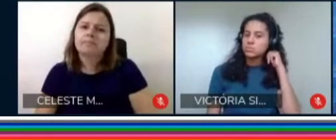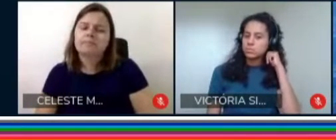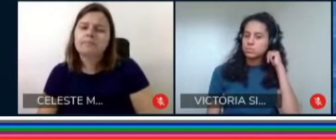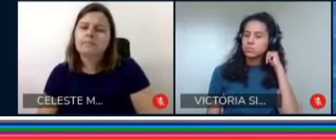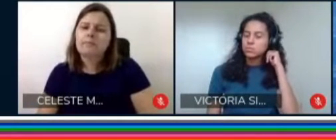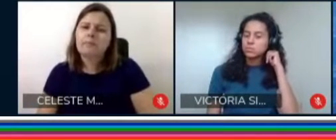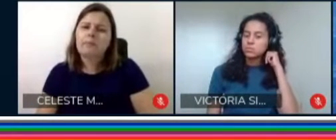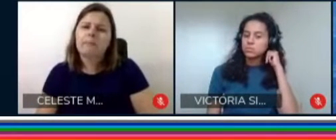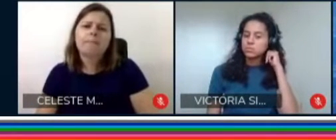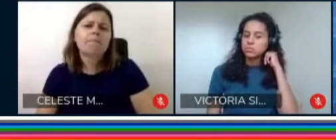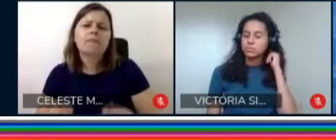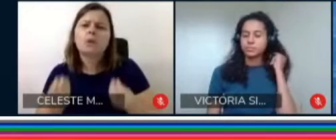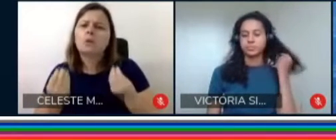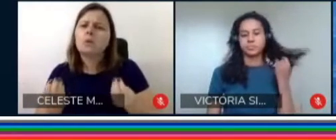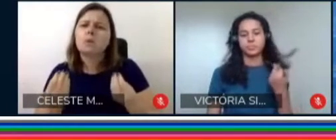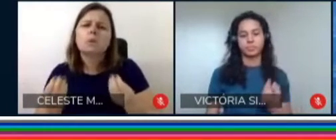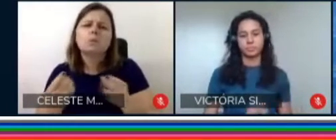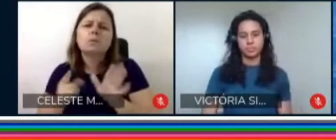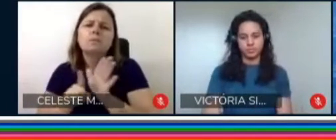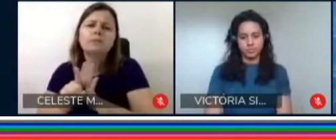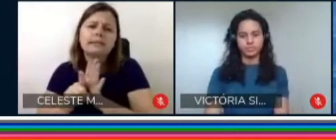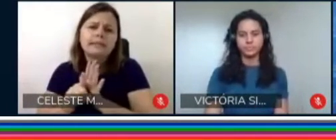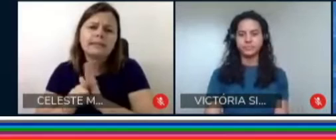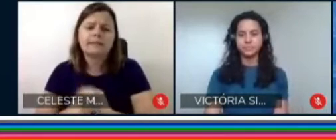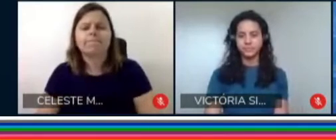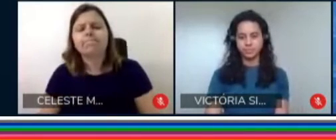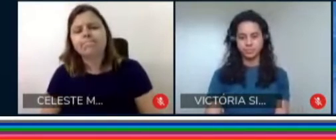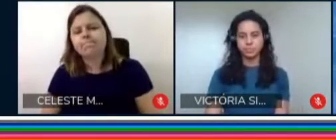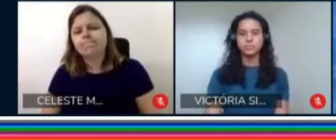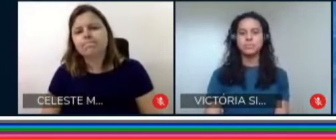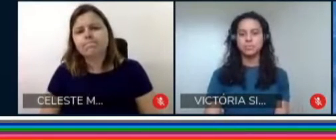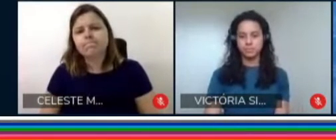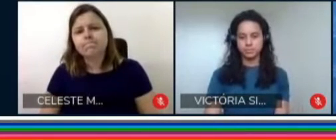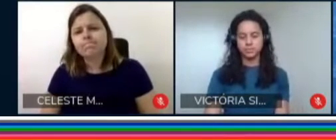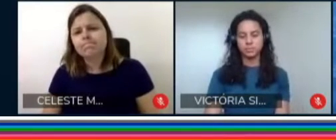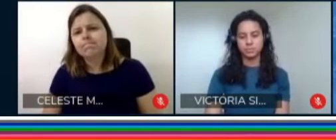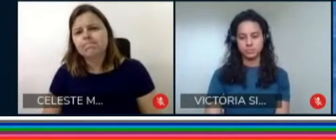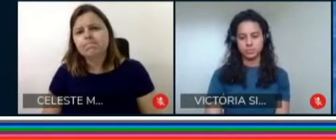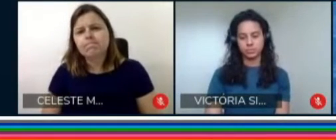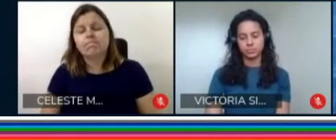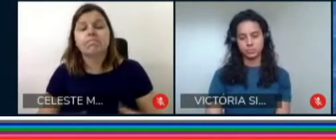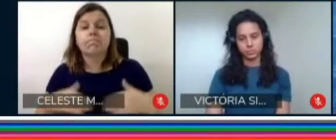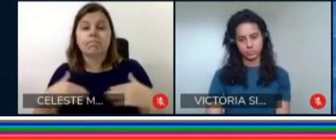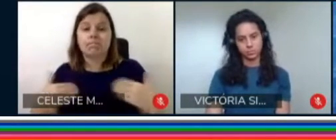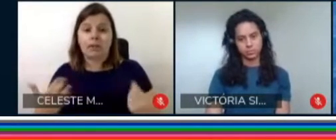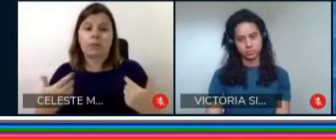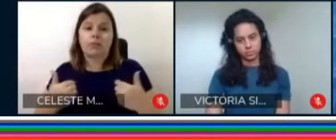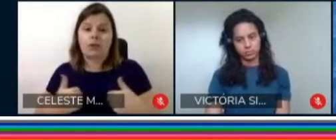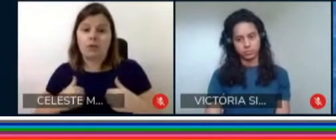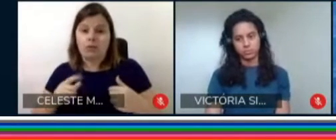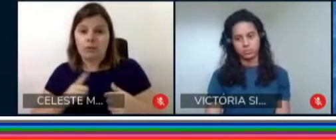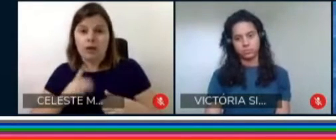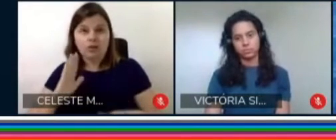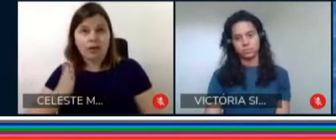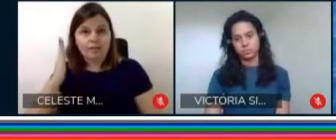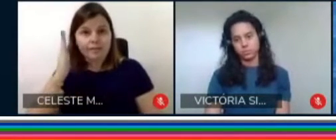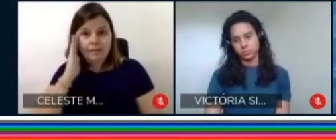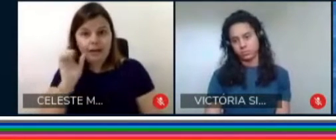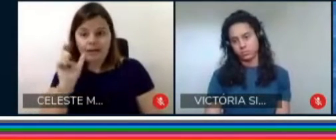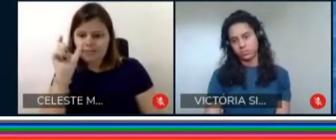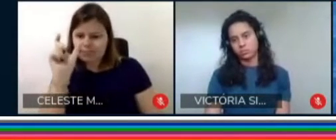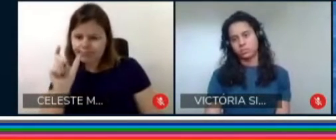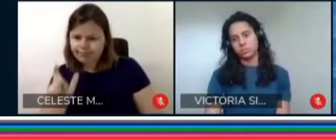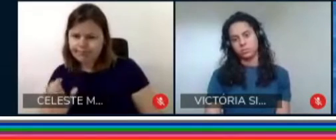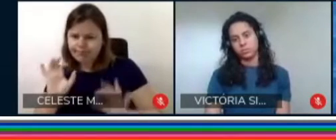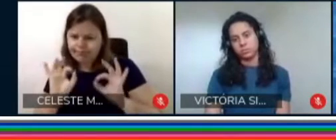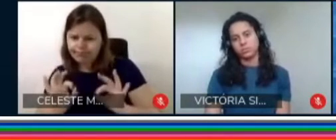Como pesquisar? Então, depois que eu já tenho esses termos com os quais eu vou começar trabalhando,